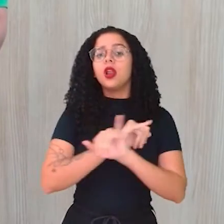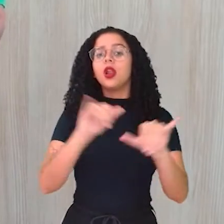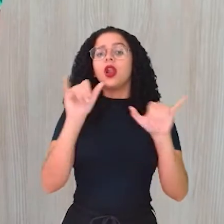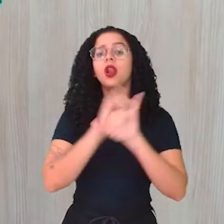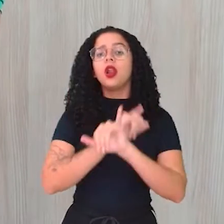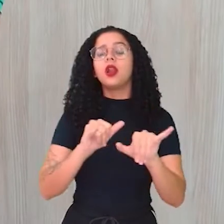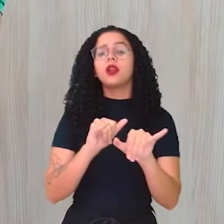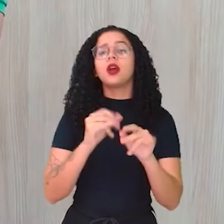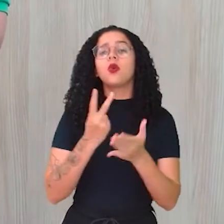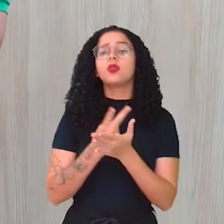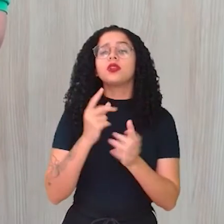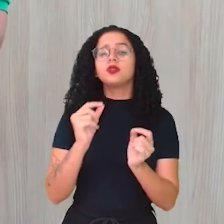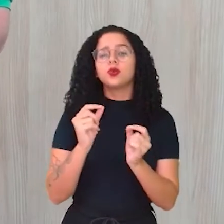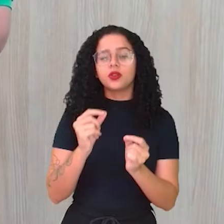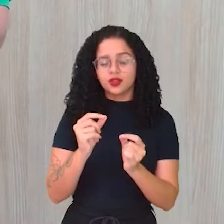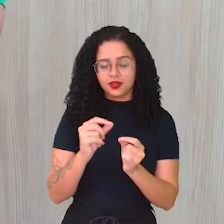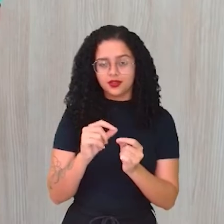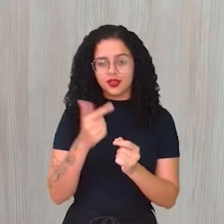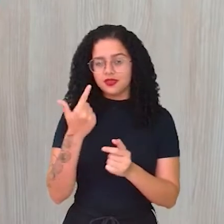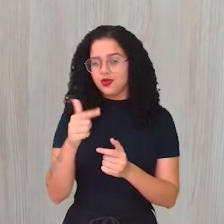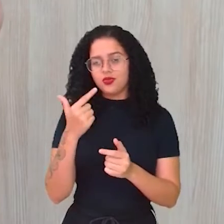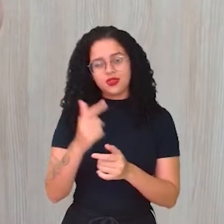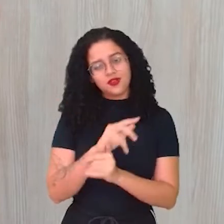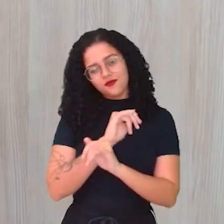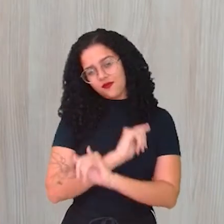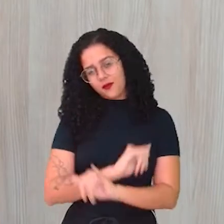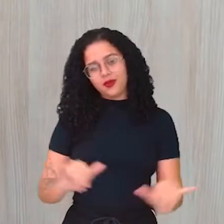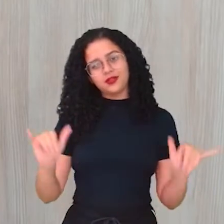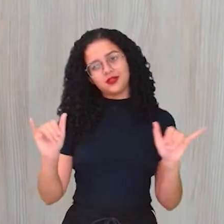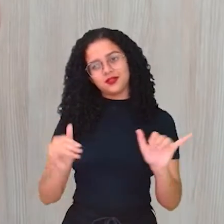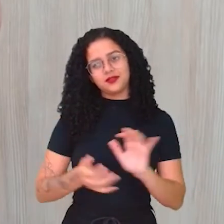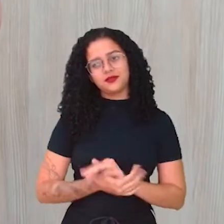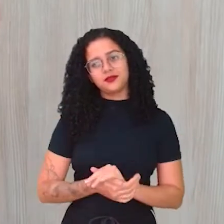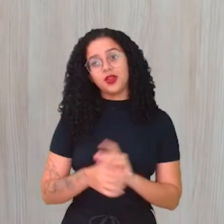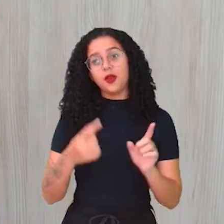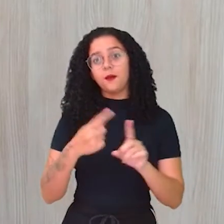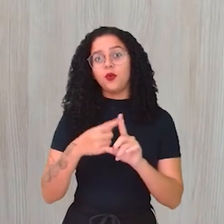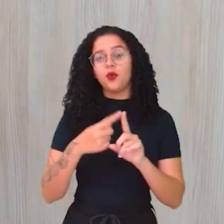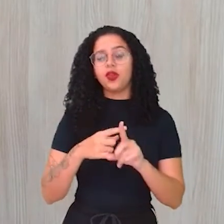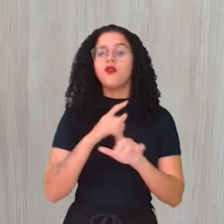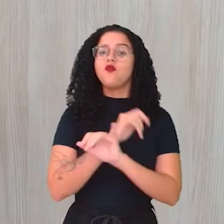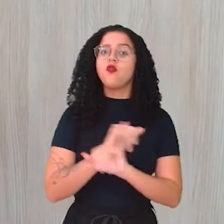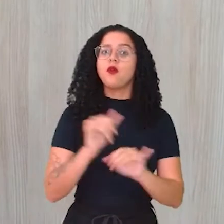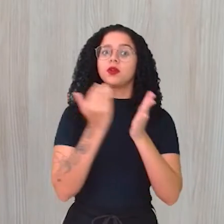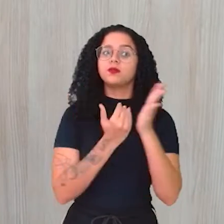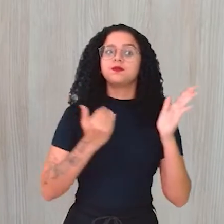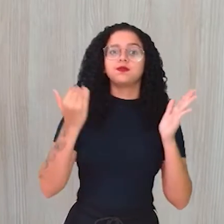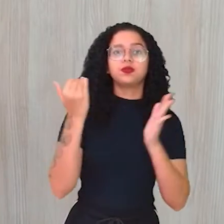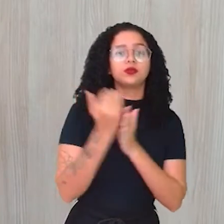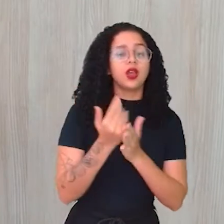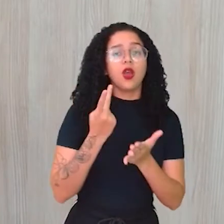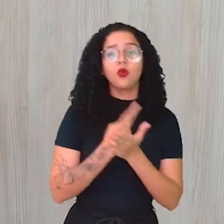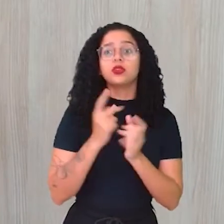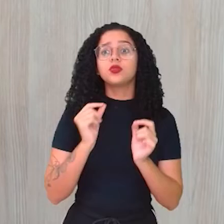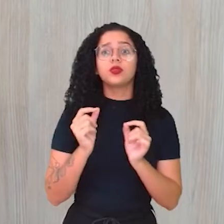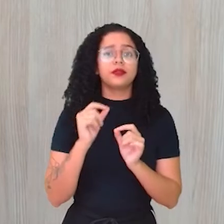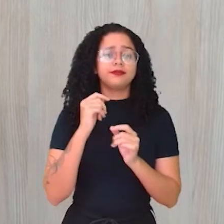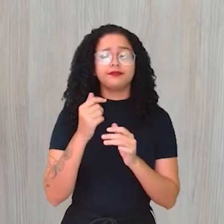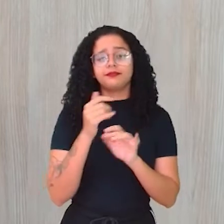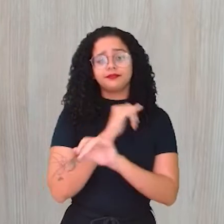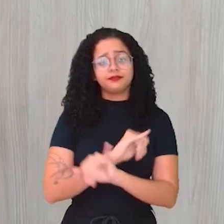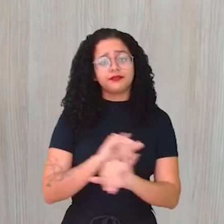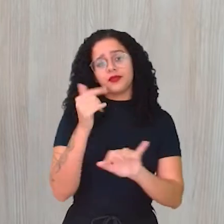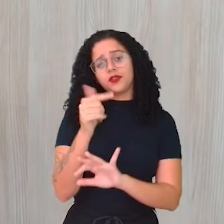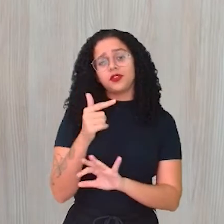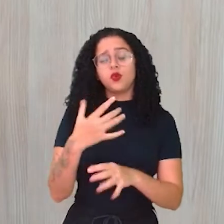o quê? A desinformação. Exatamente, né? E tem uma relação, né, Carla, quando a gente fala do modo como a gente se comunica